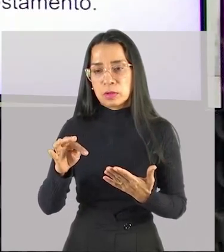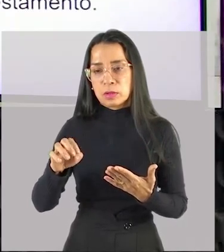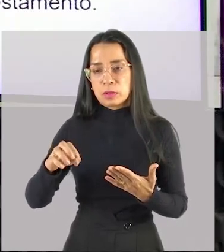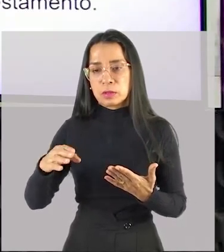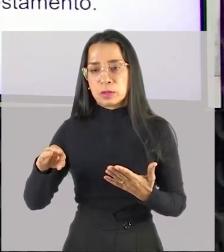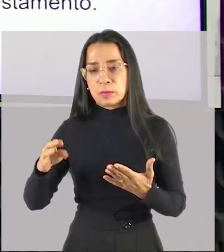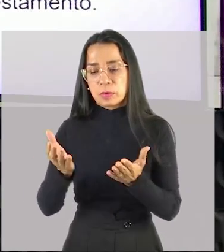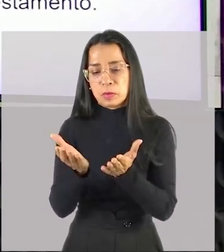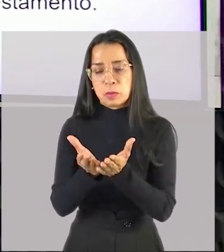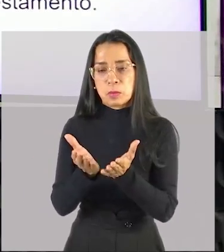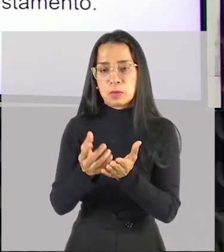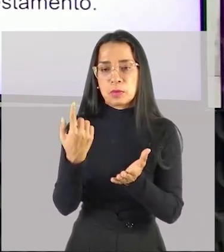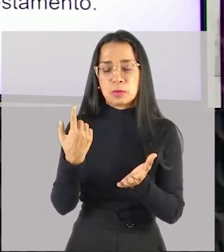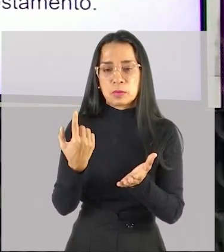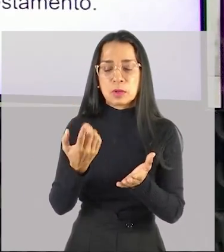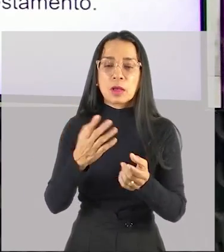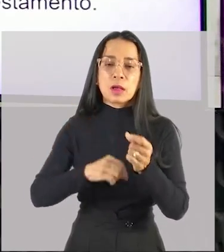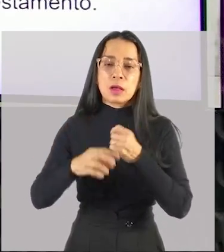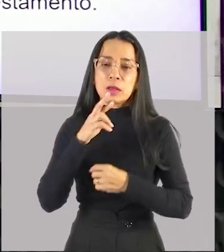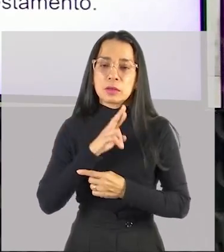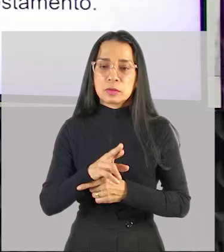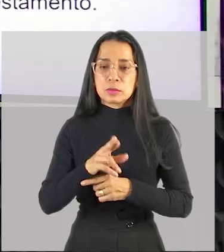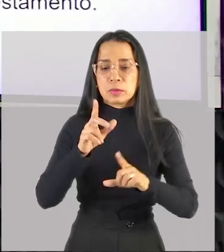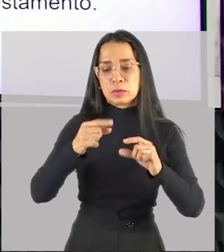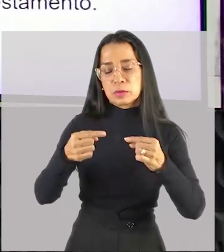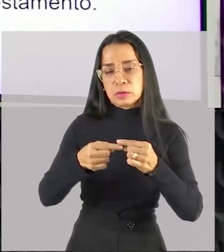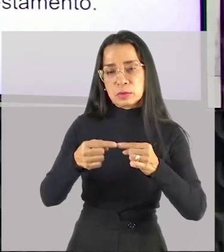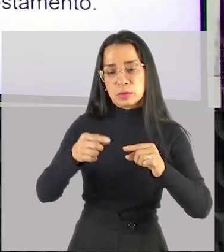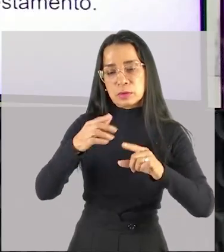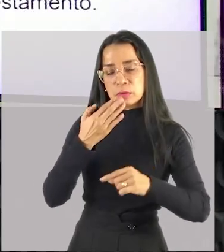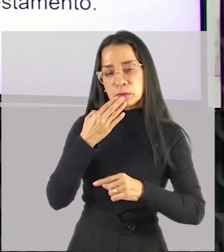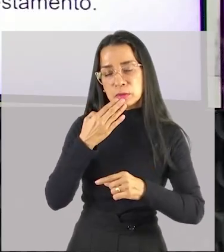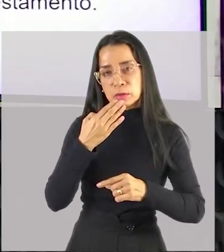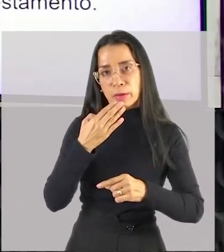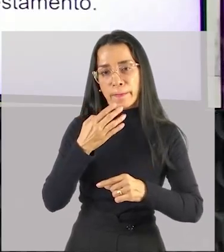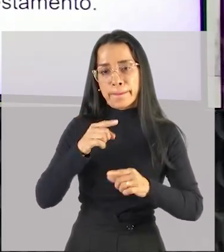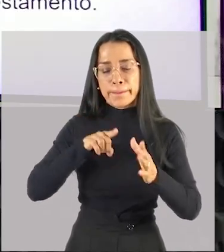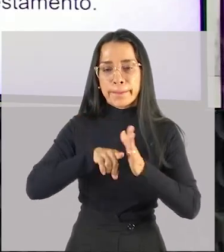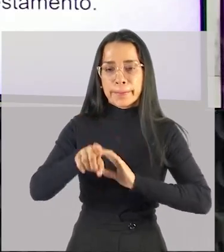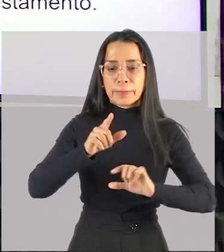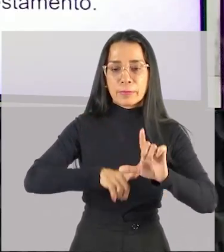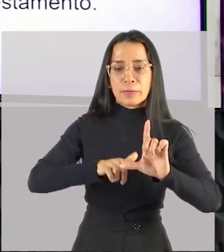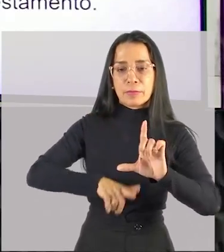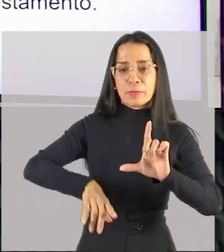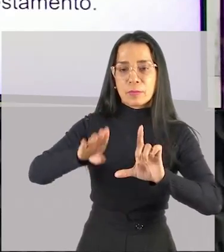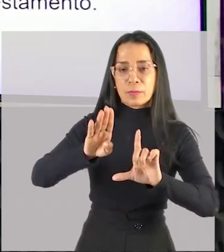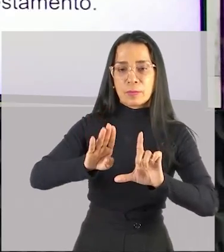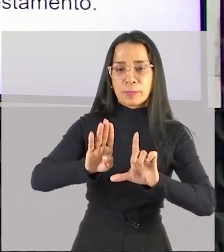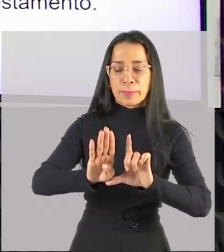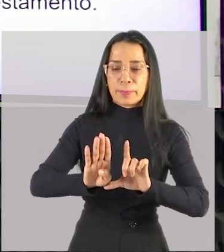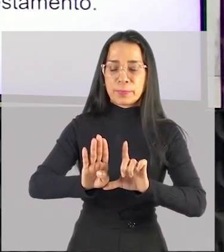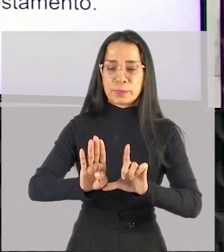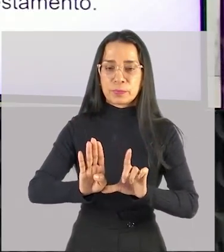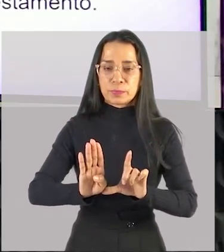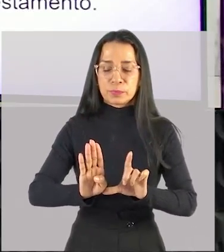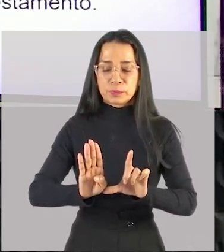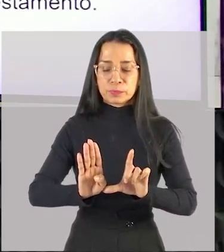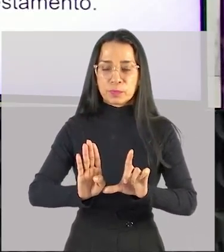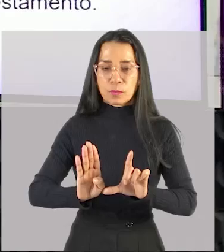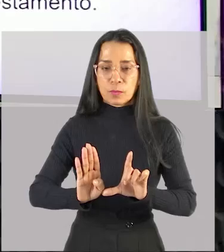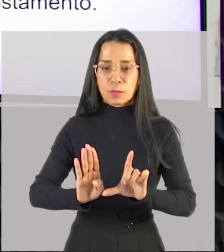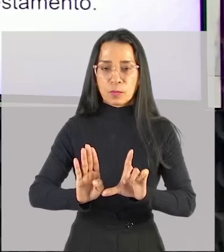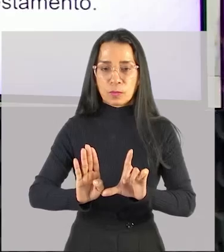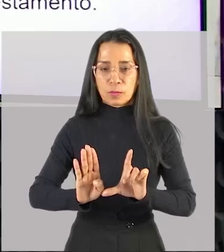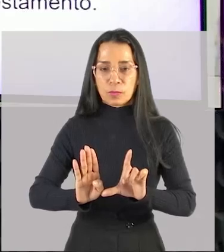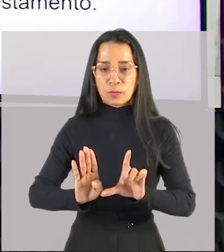né? Então a alternativa mais adequada ao que pede a questão é letra B, insuficiência da